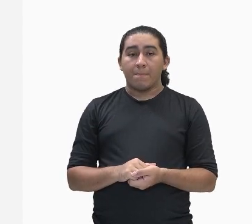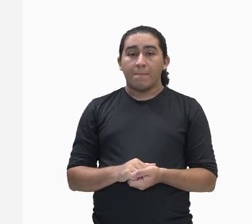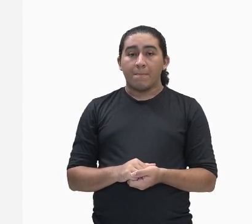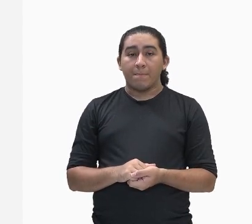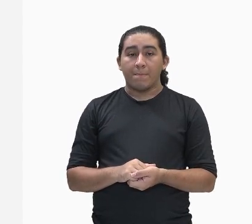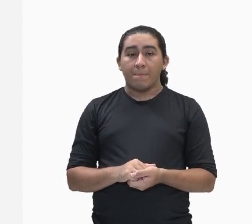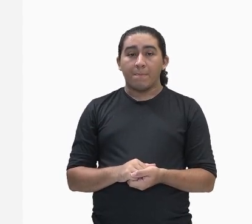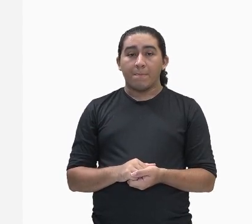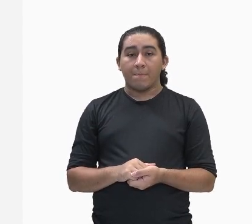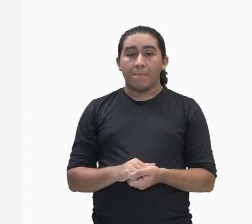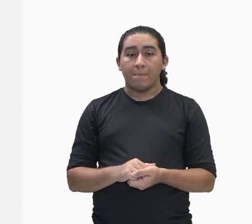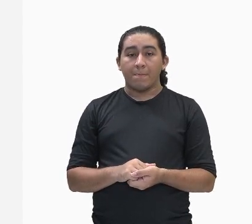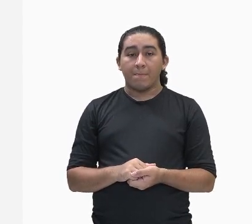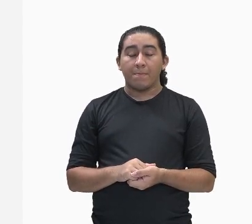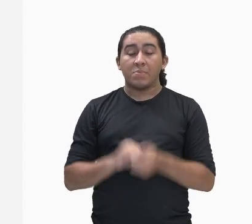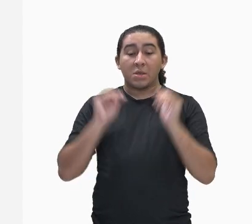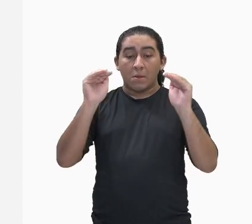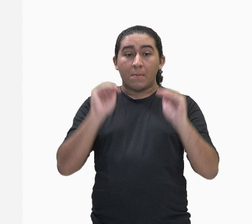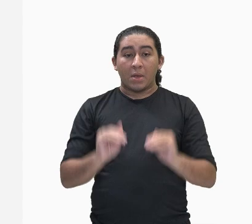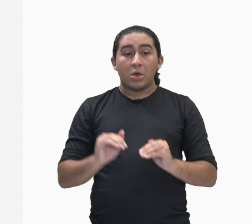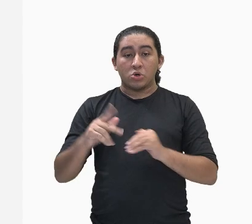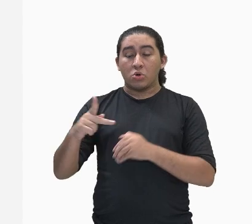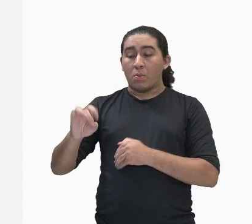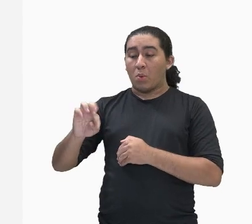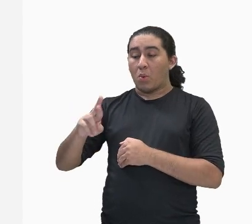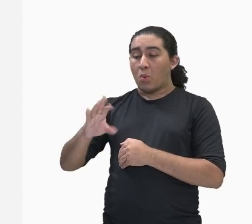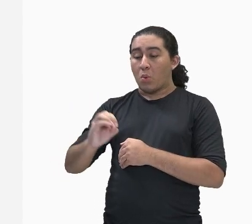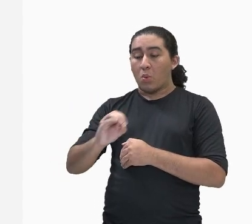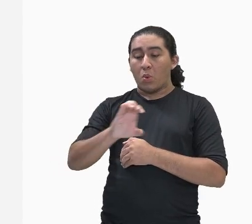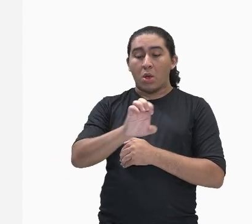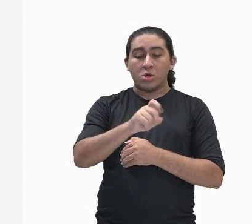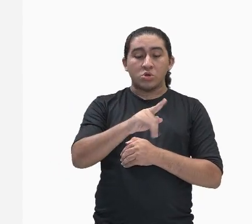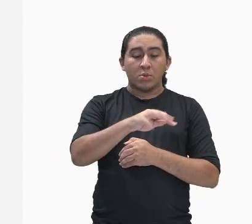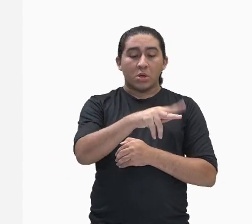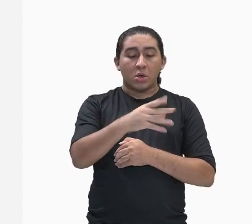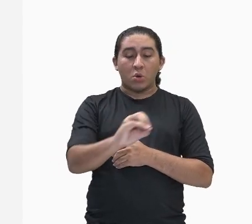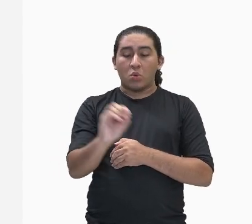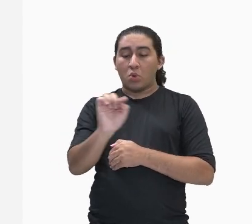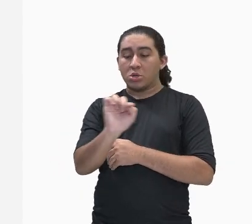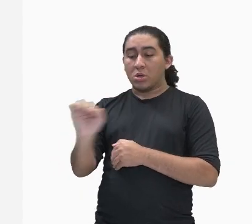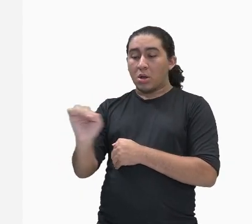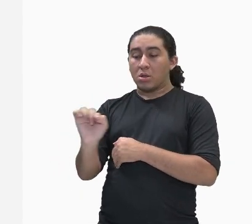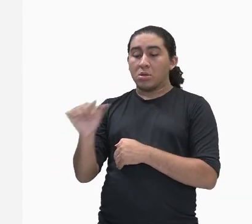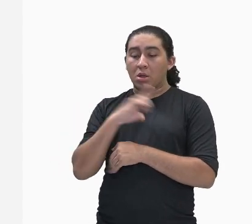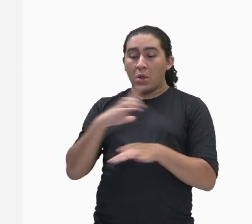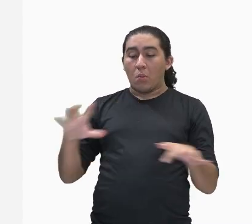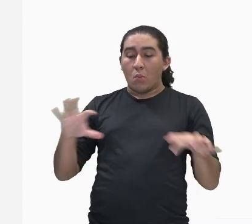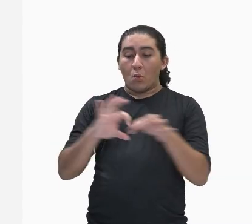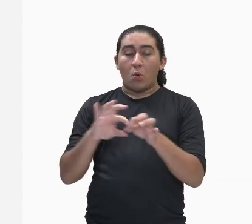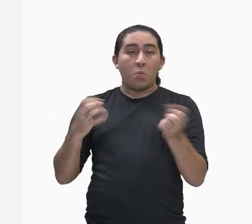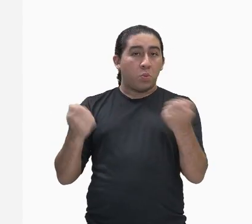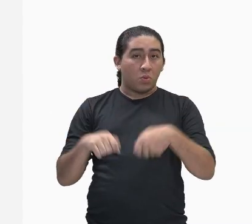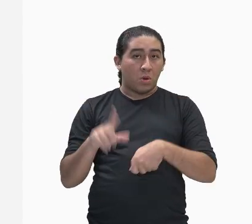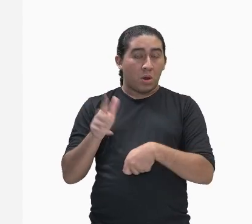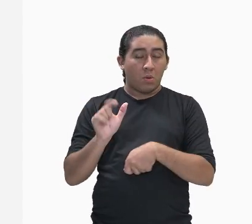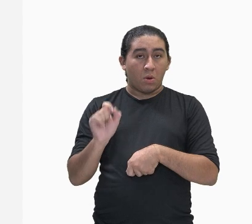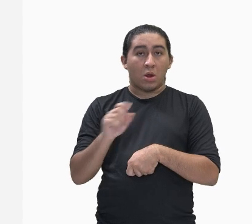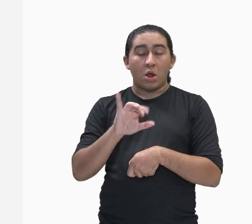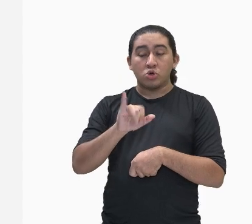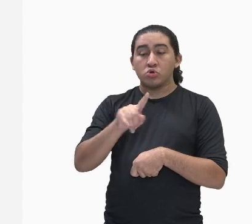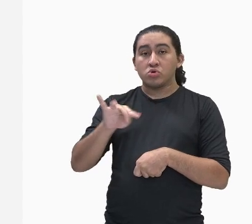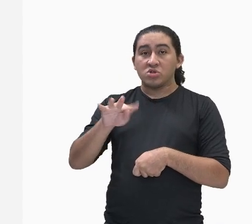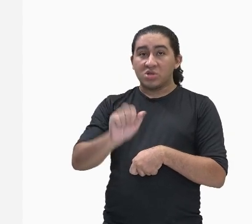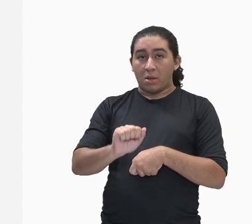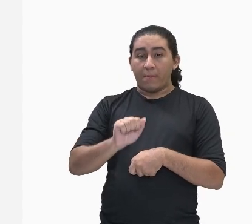espinho, só juntou-se o porco para a palavra simples, mais espinho, simples, né? Por justa posição.